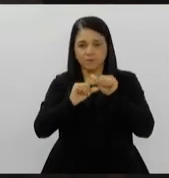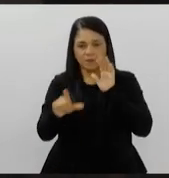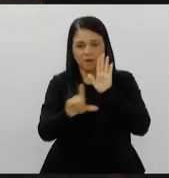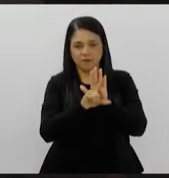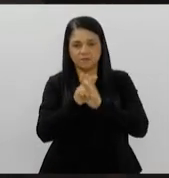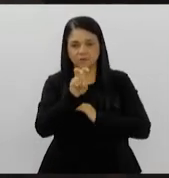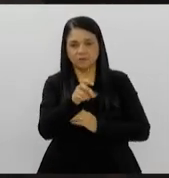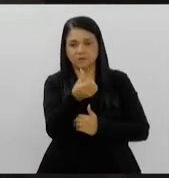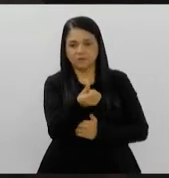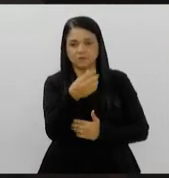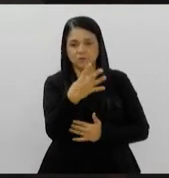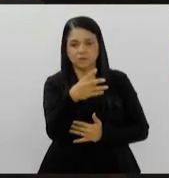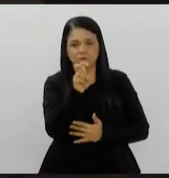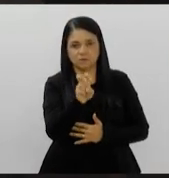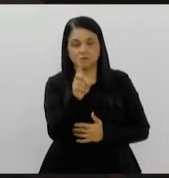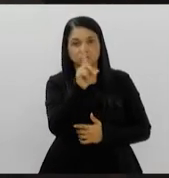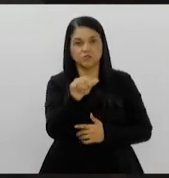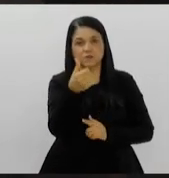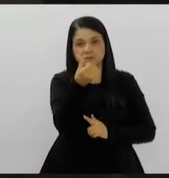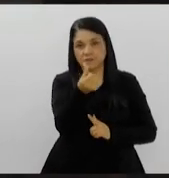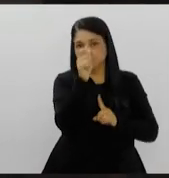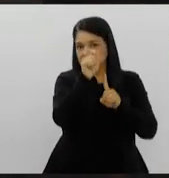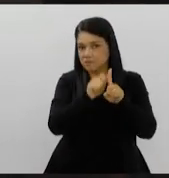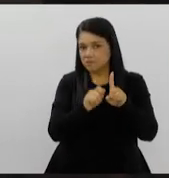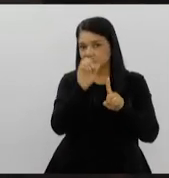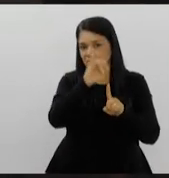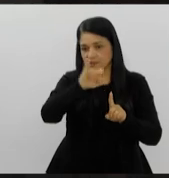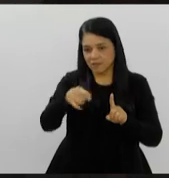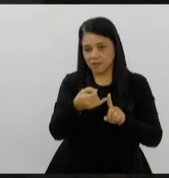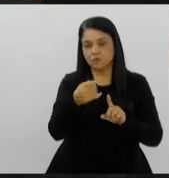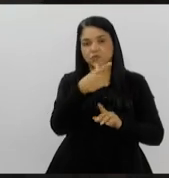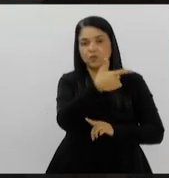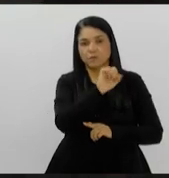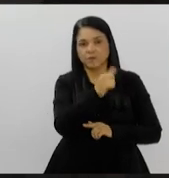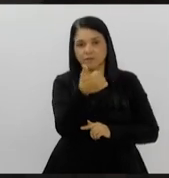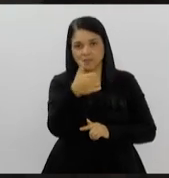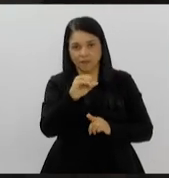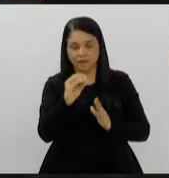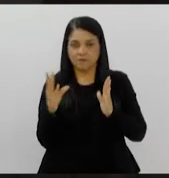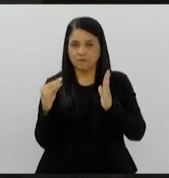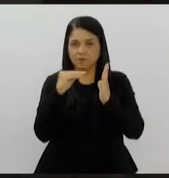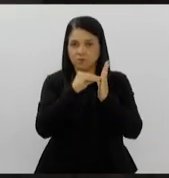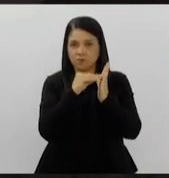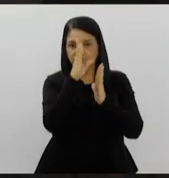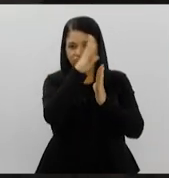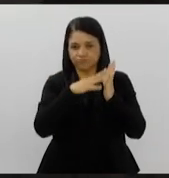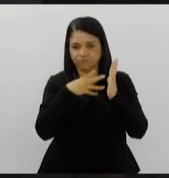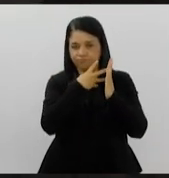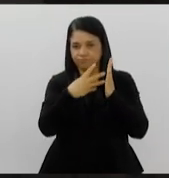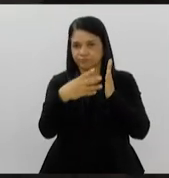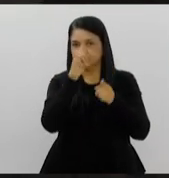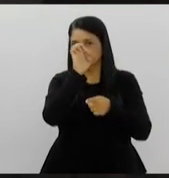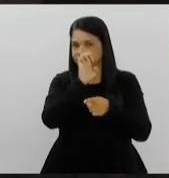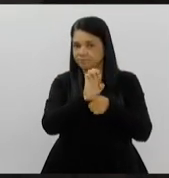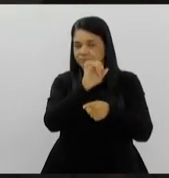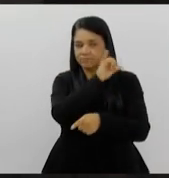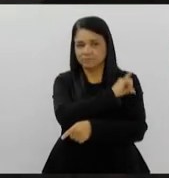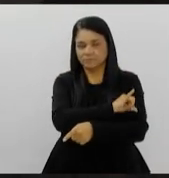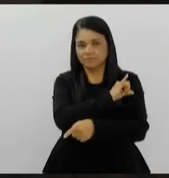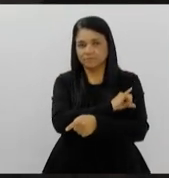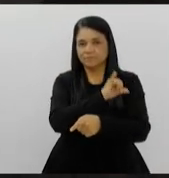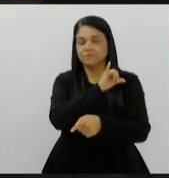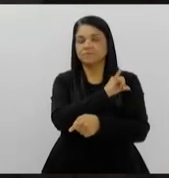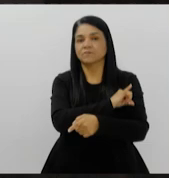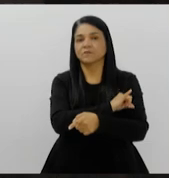lei 5.645, de 6 de janeiro de 2010, incluindo no calendário oficial do Estado do